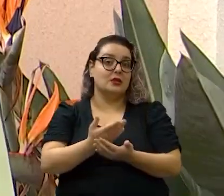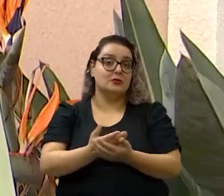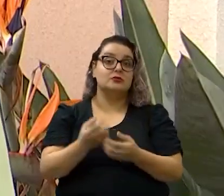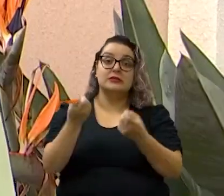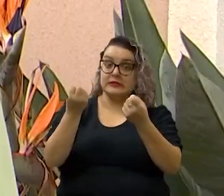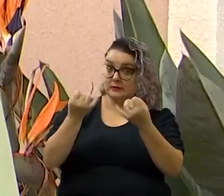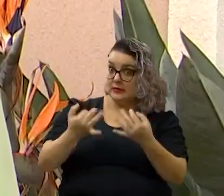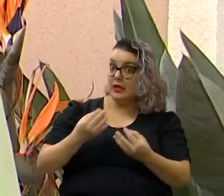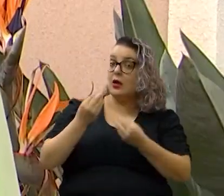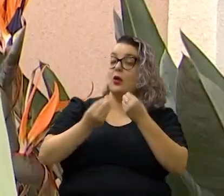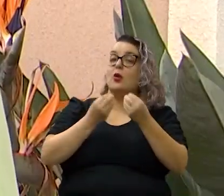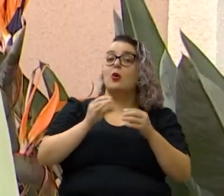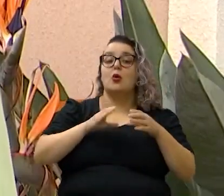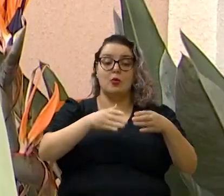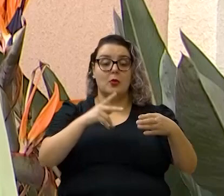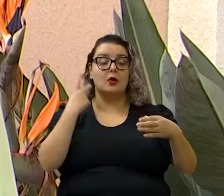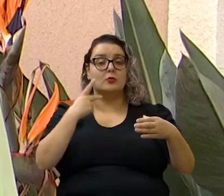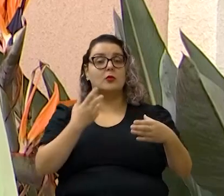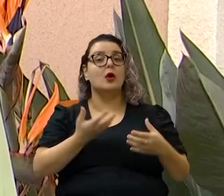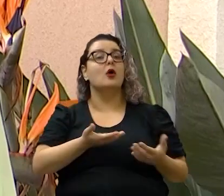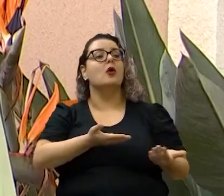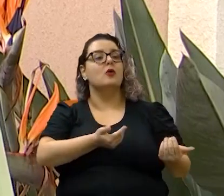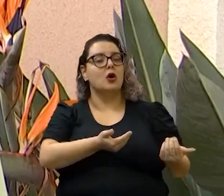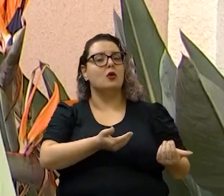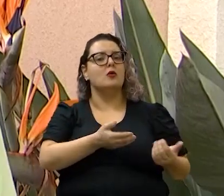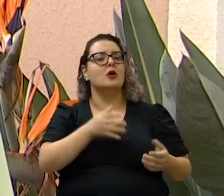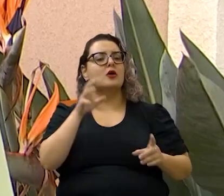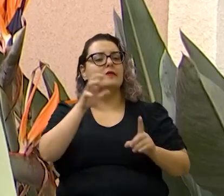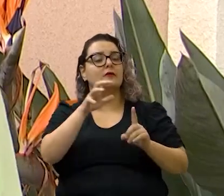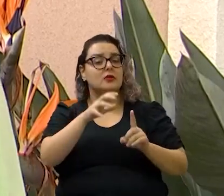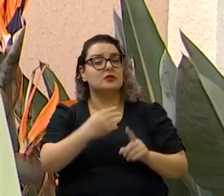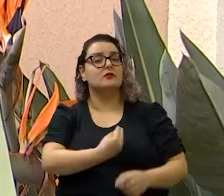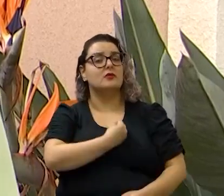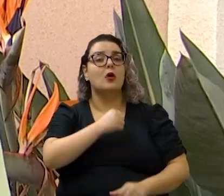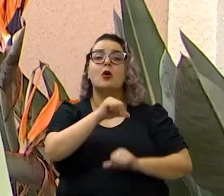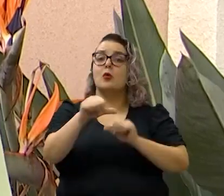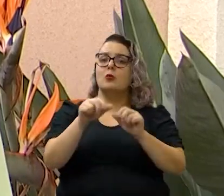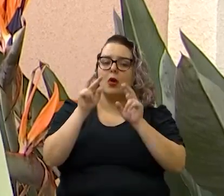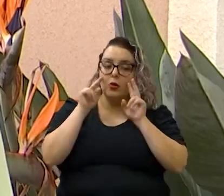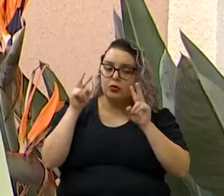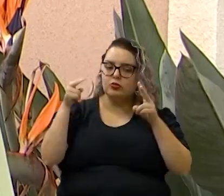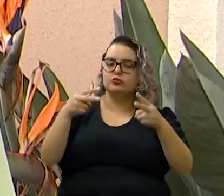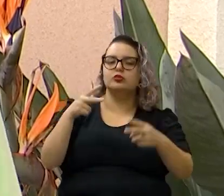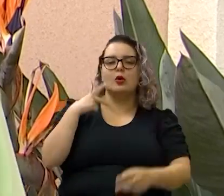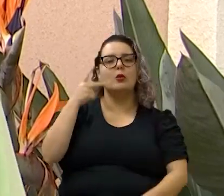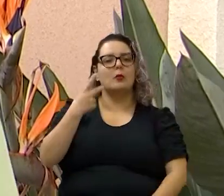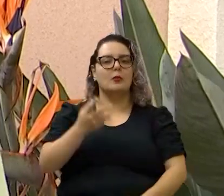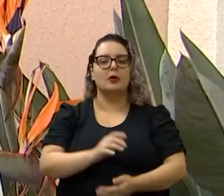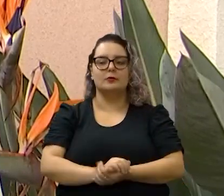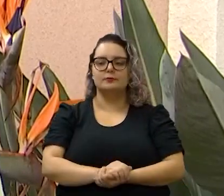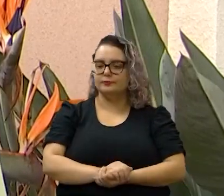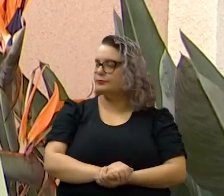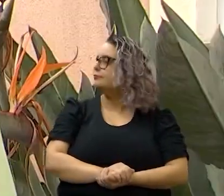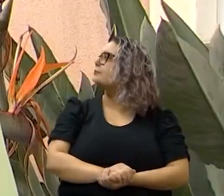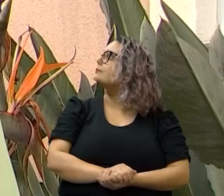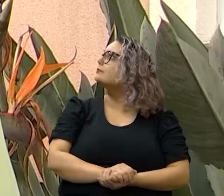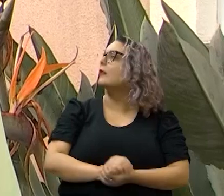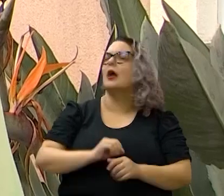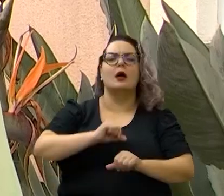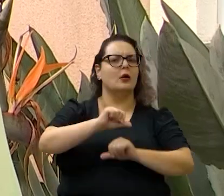explica como o Parlamento jovem impactou sua vida e mudou a sua visão sobre a política